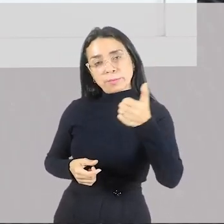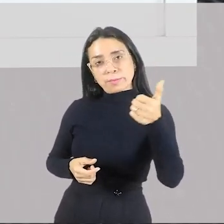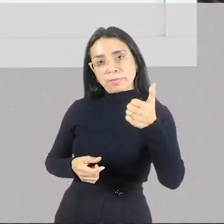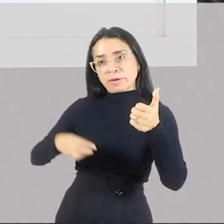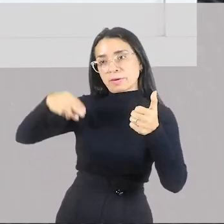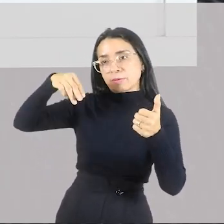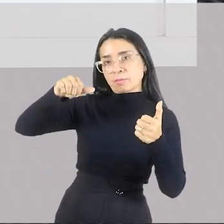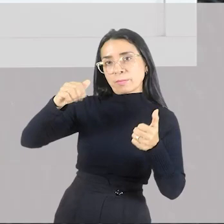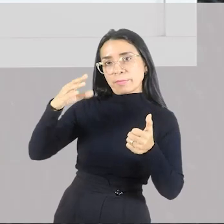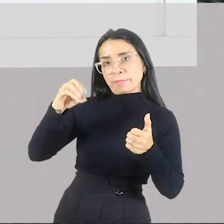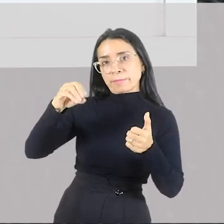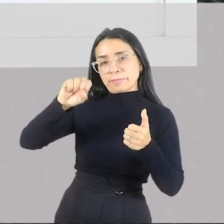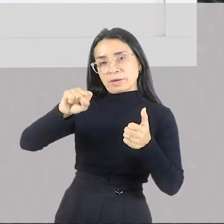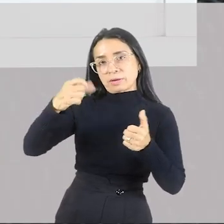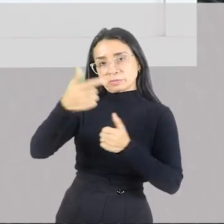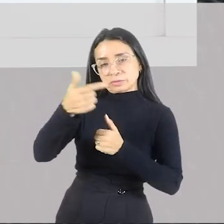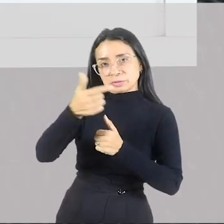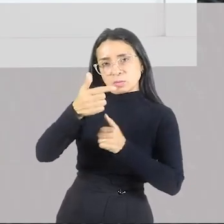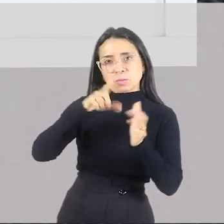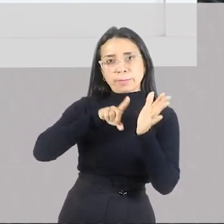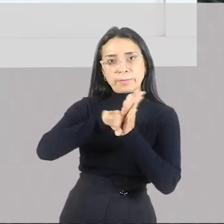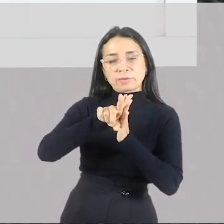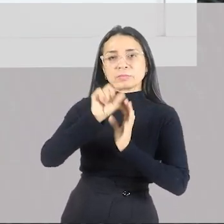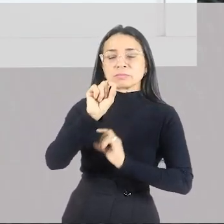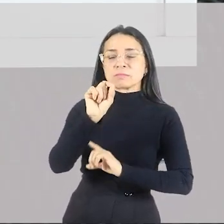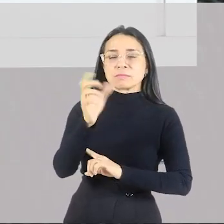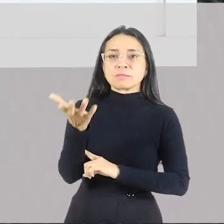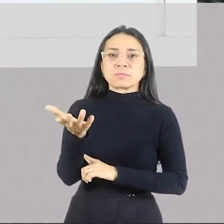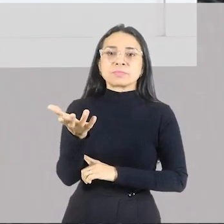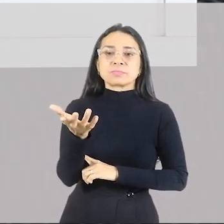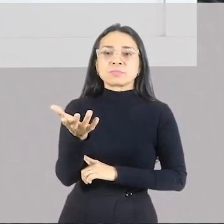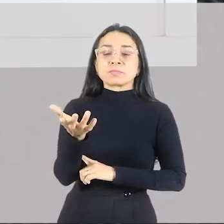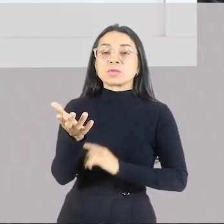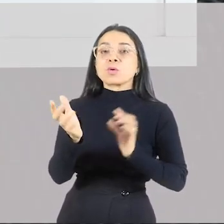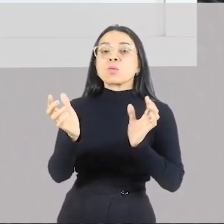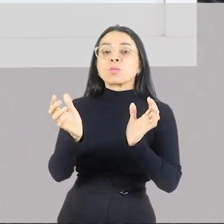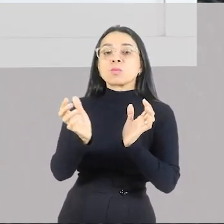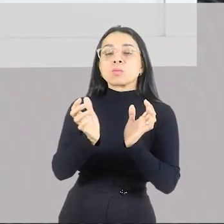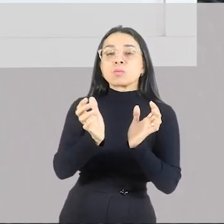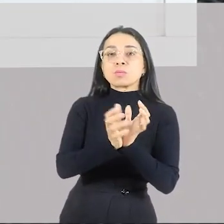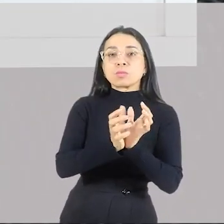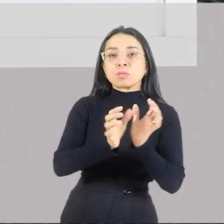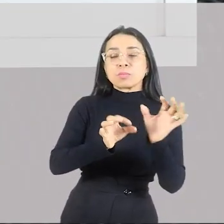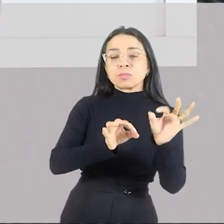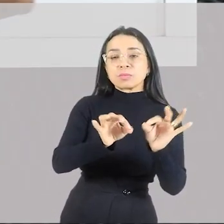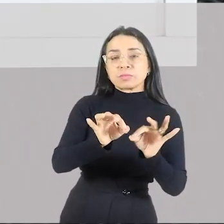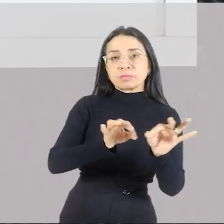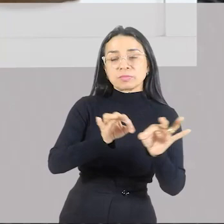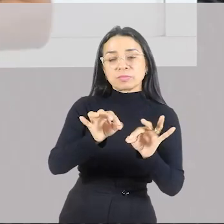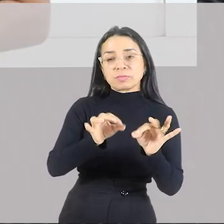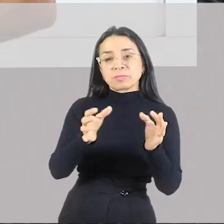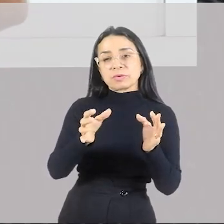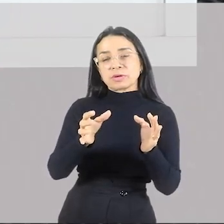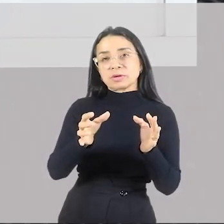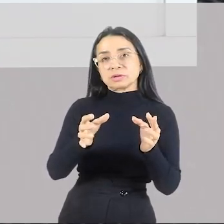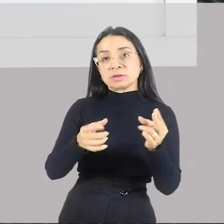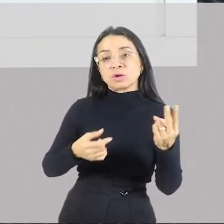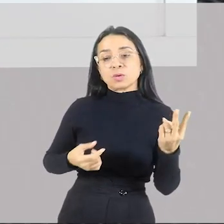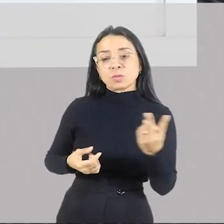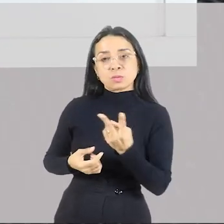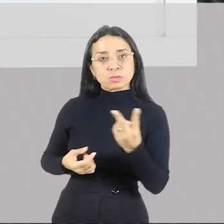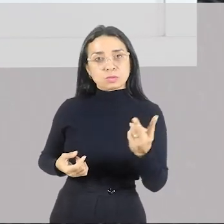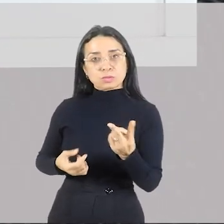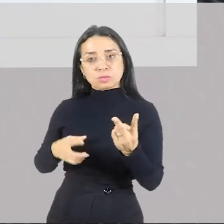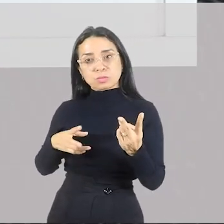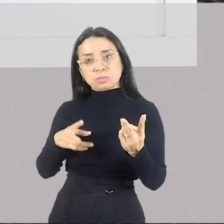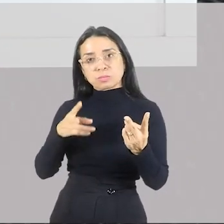segundo. Eu pergunto para vocês, esse grupo que eu formei, são 2 grupos iguais ou são 2